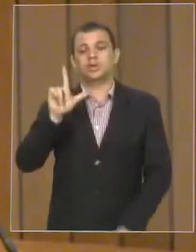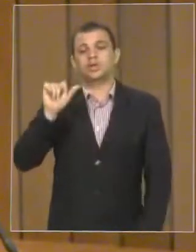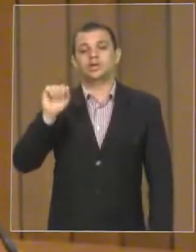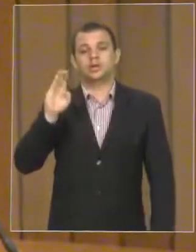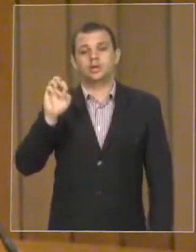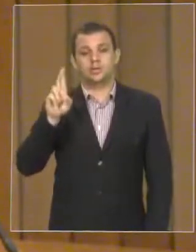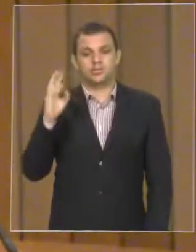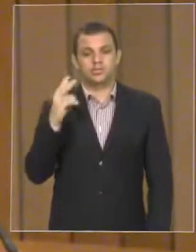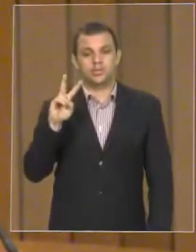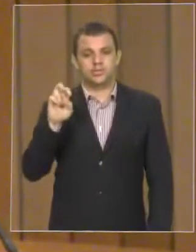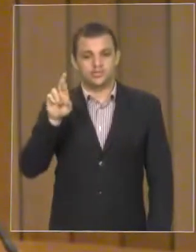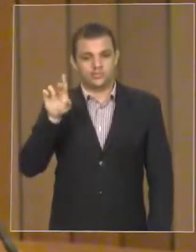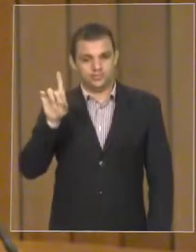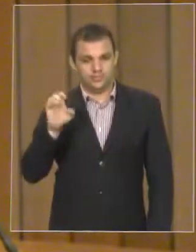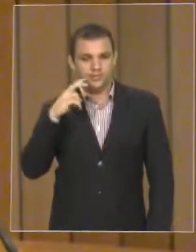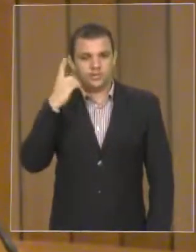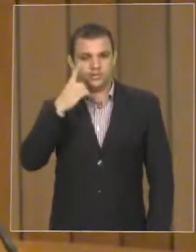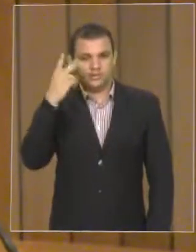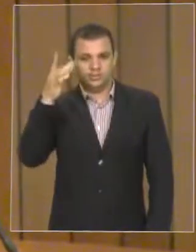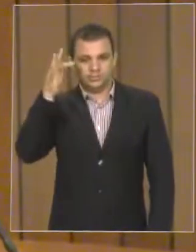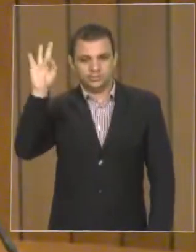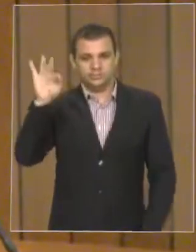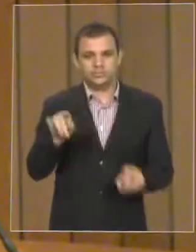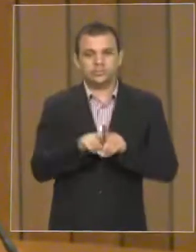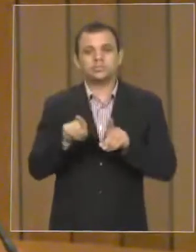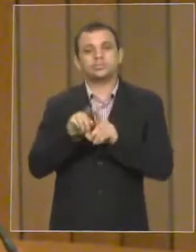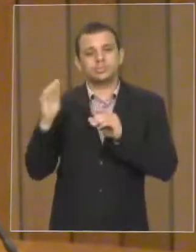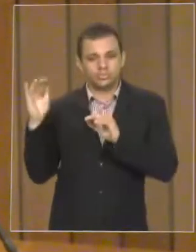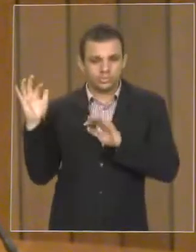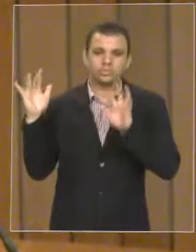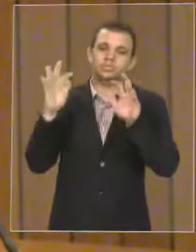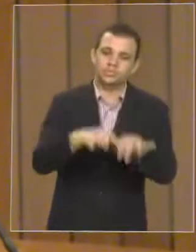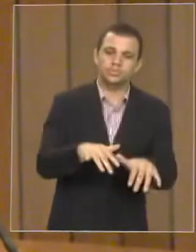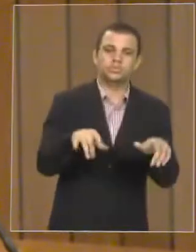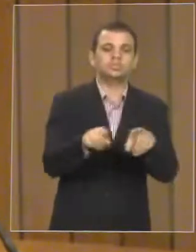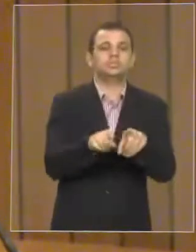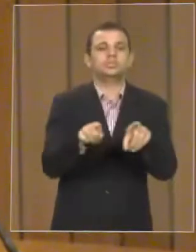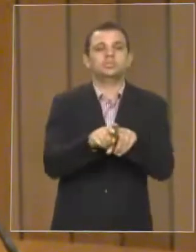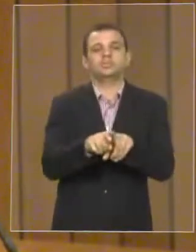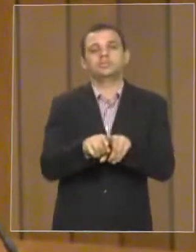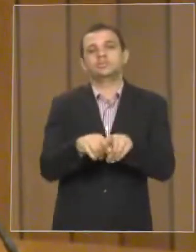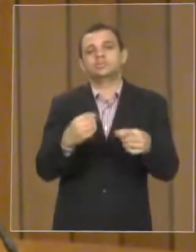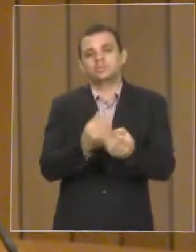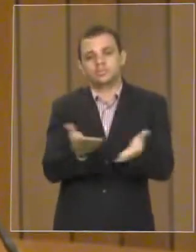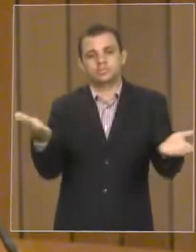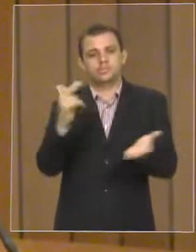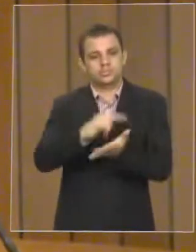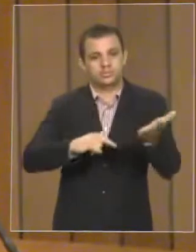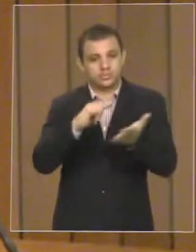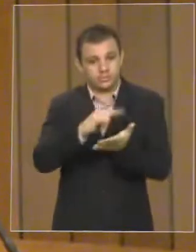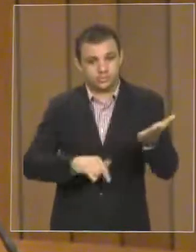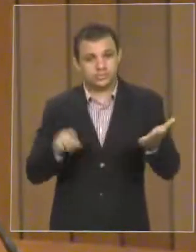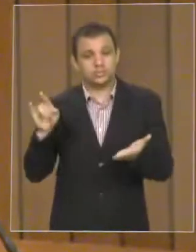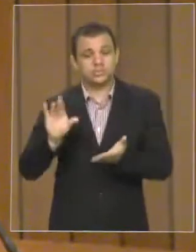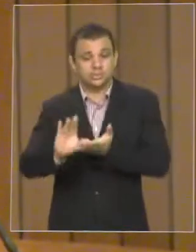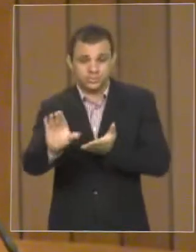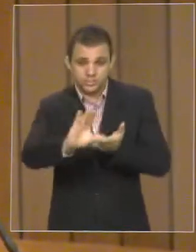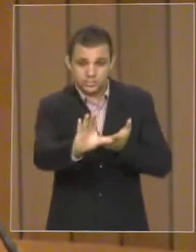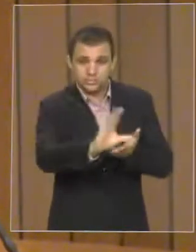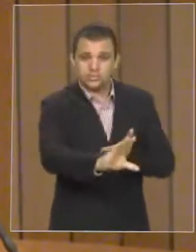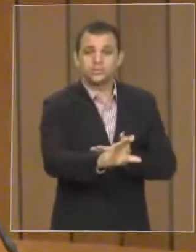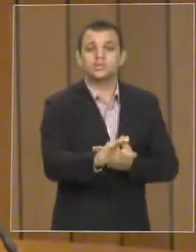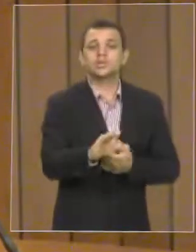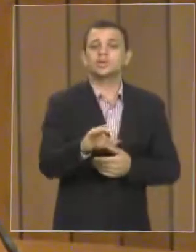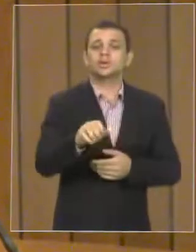que ali também ajudou a fortalecer aquela iniciativa de entrega de títulos, encaminhando recurso ao INCRA, fortalecendo realmente aquele